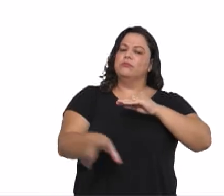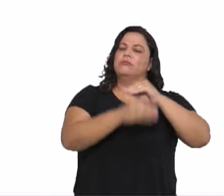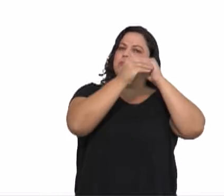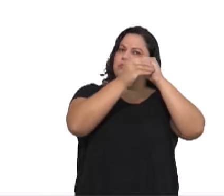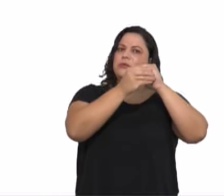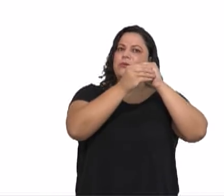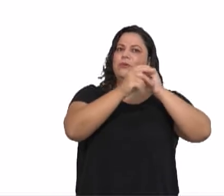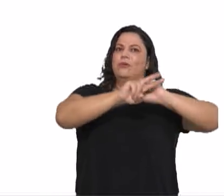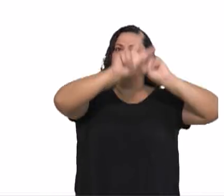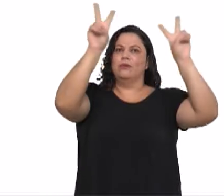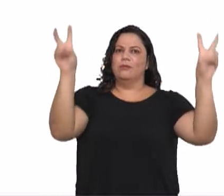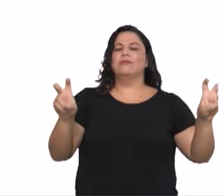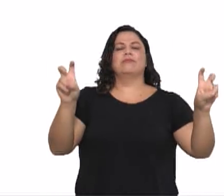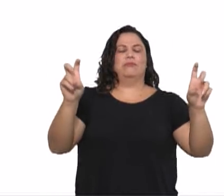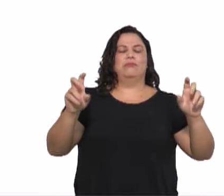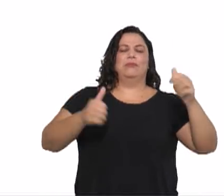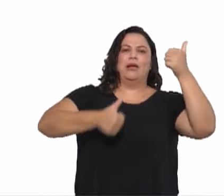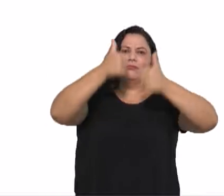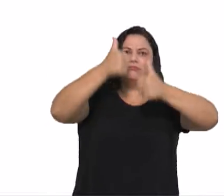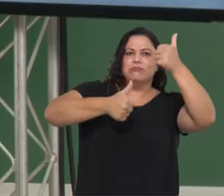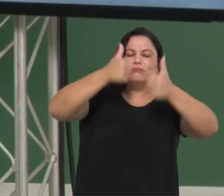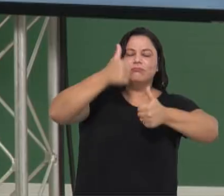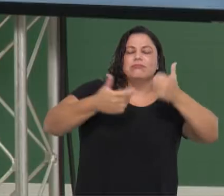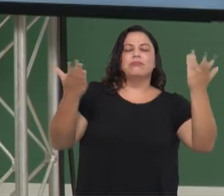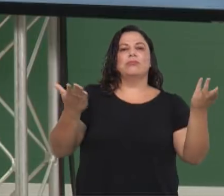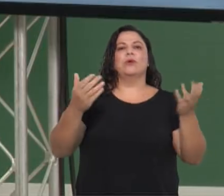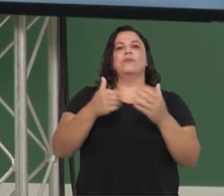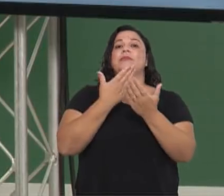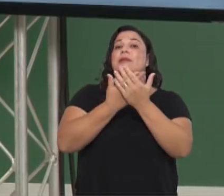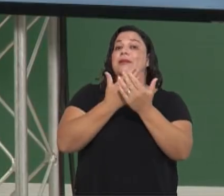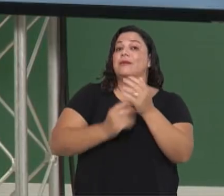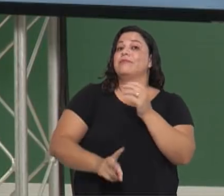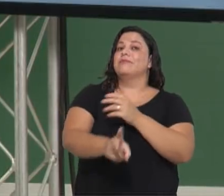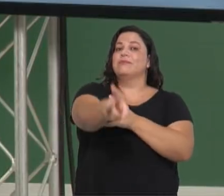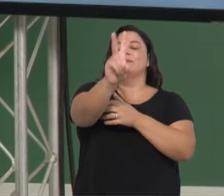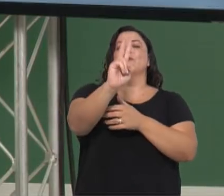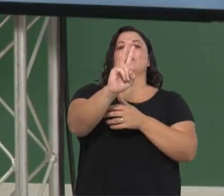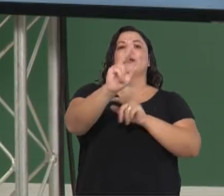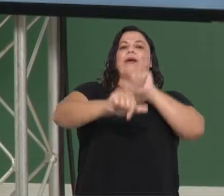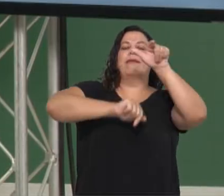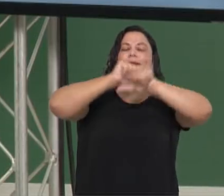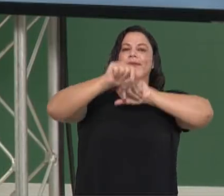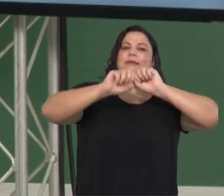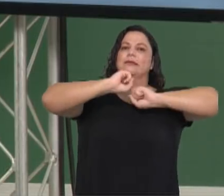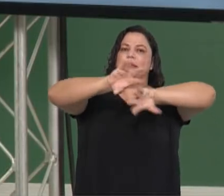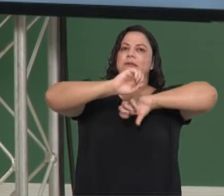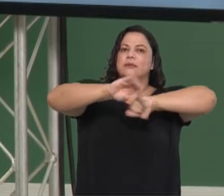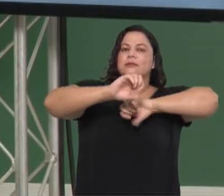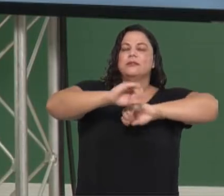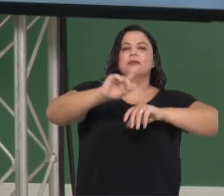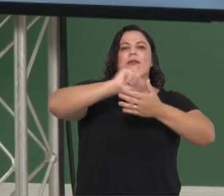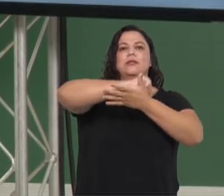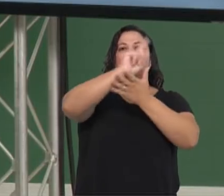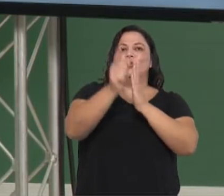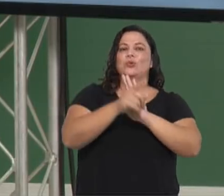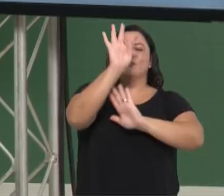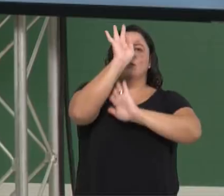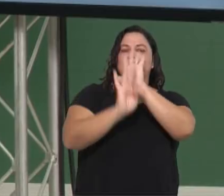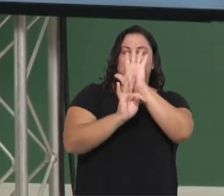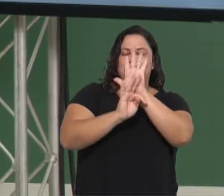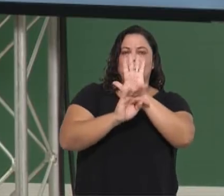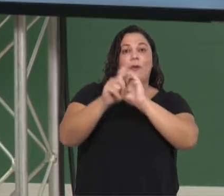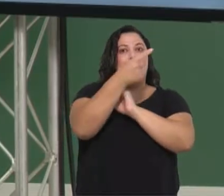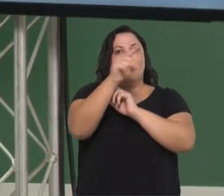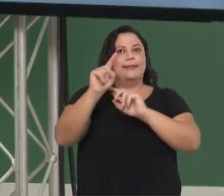da temática futebol. As próximas aulas eu continuarei trabalhando gêneros textuais, mas não com a